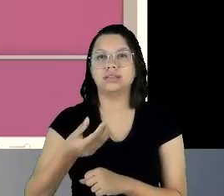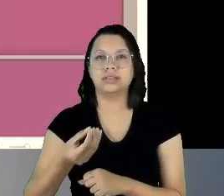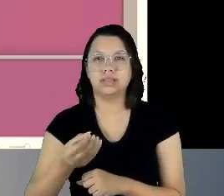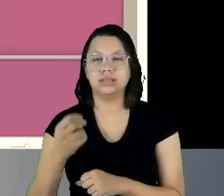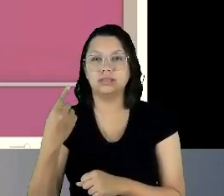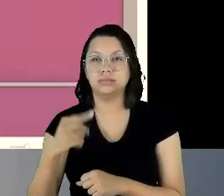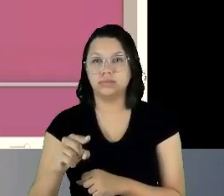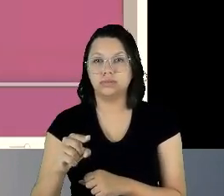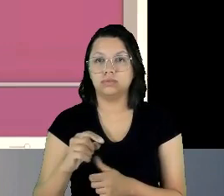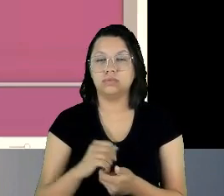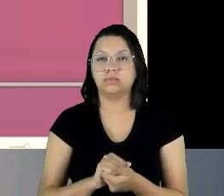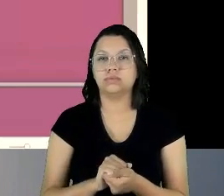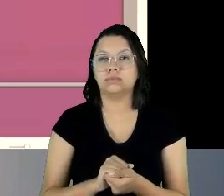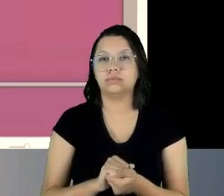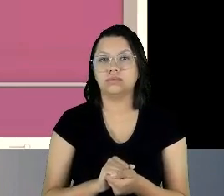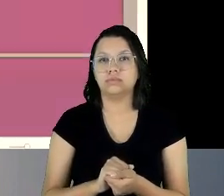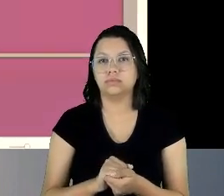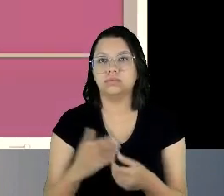10 mil